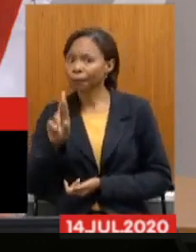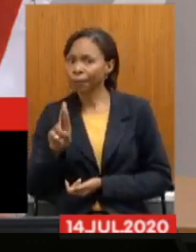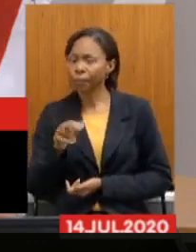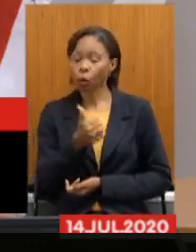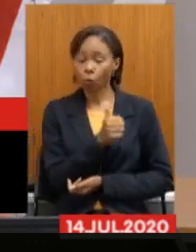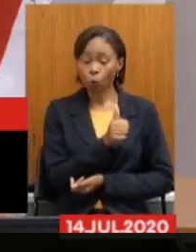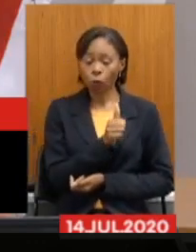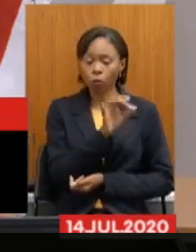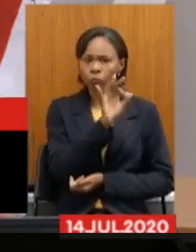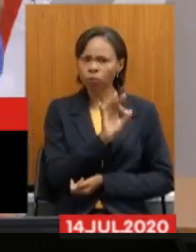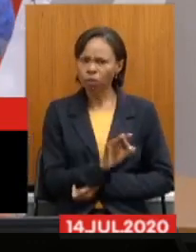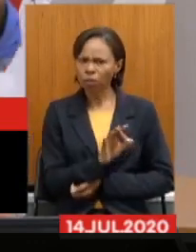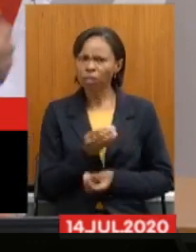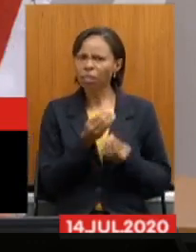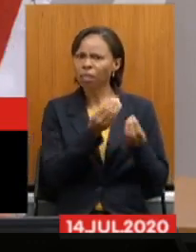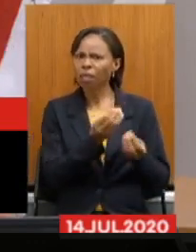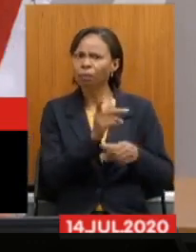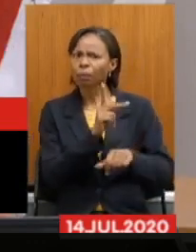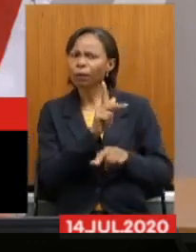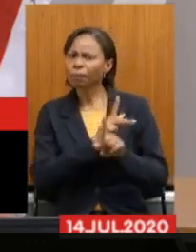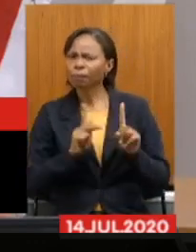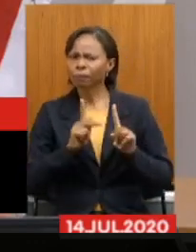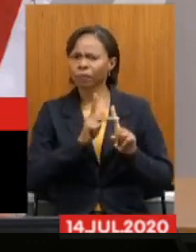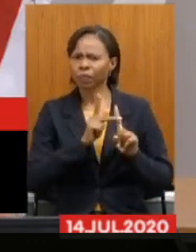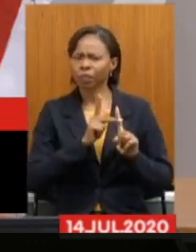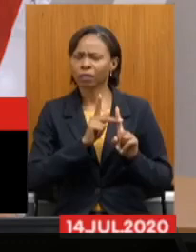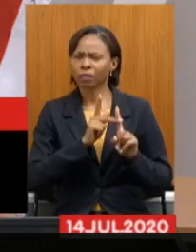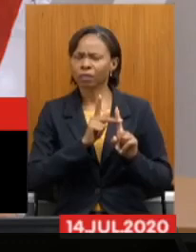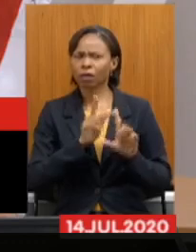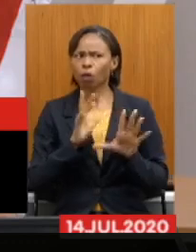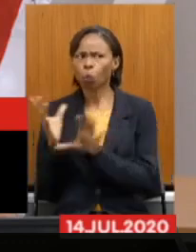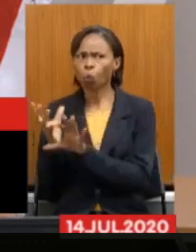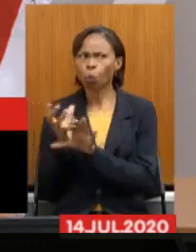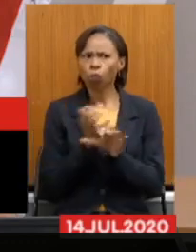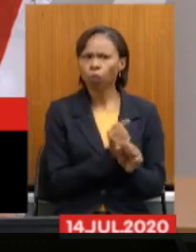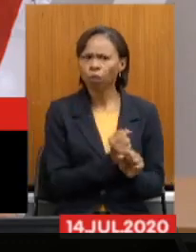11% entregamos para a Previdência, somando dá